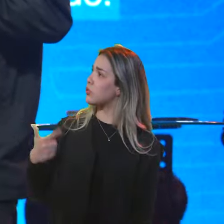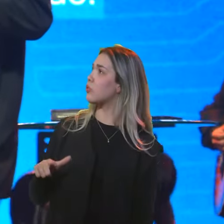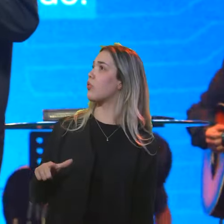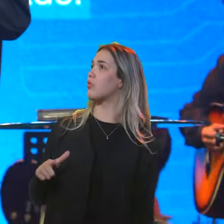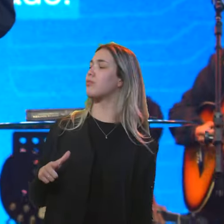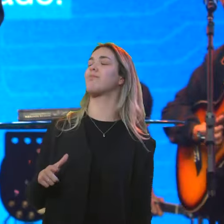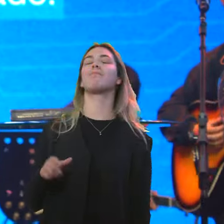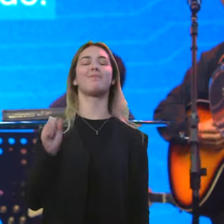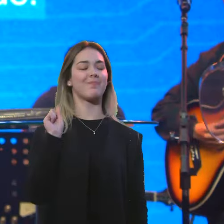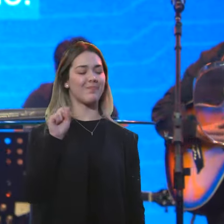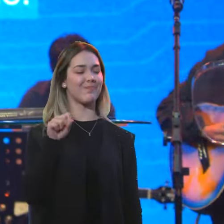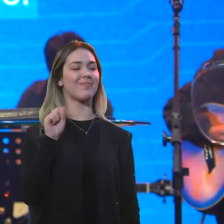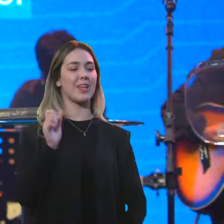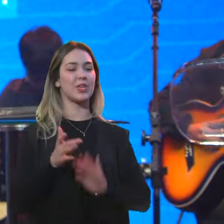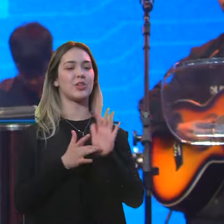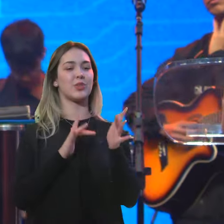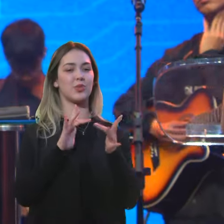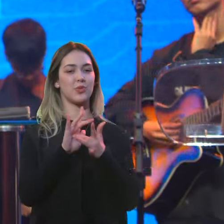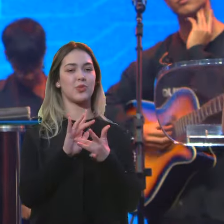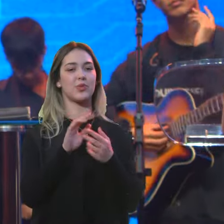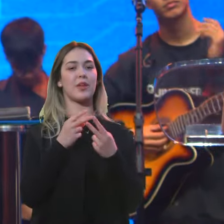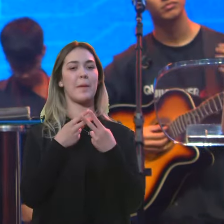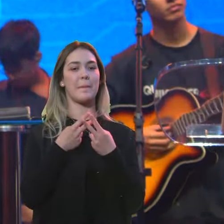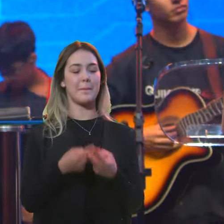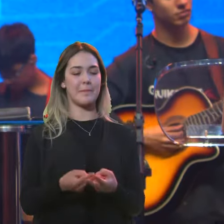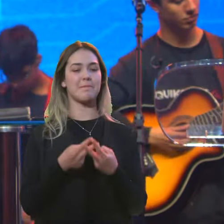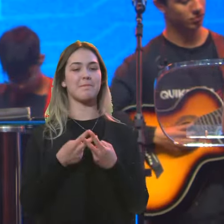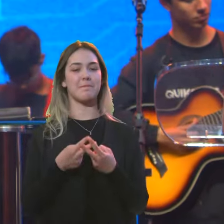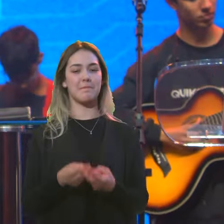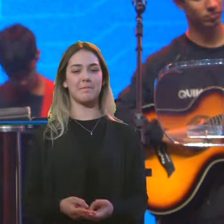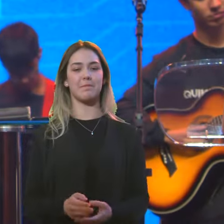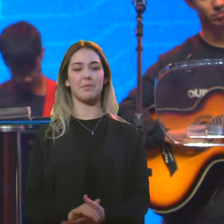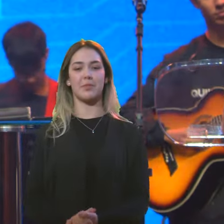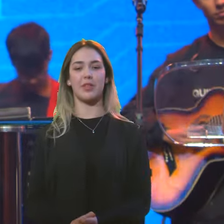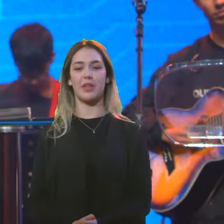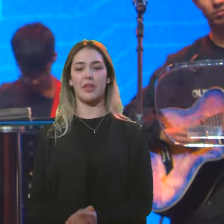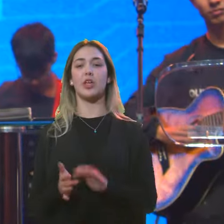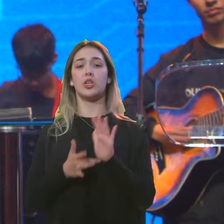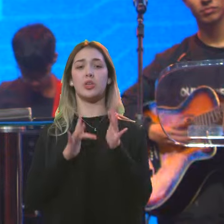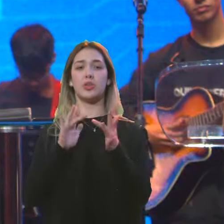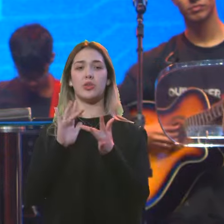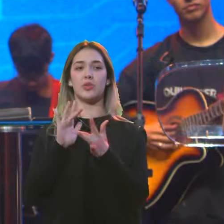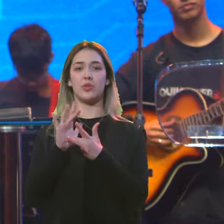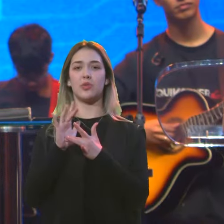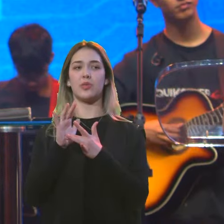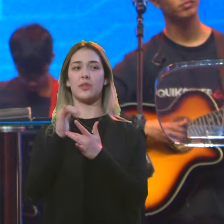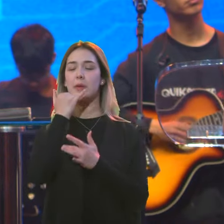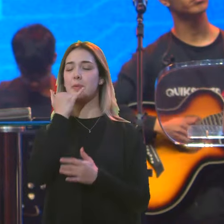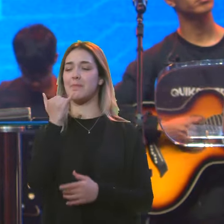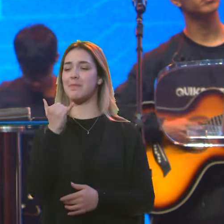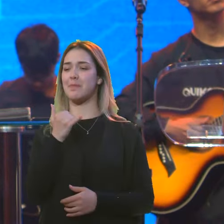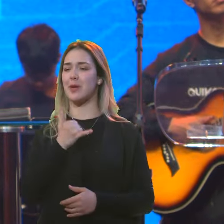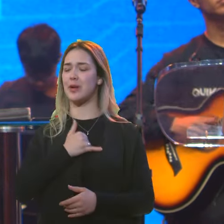Vai. Se Ele disse para eu e você perdoar o outro 70 vezes 7, que dirá o perdão de Deus? Ele